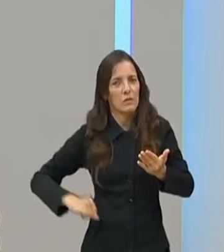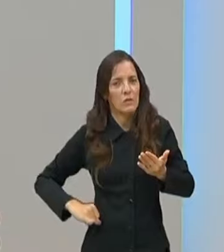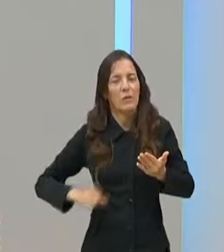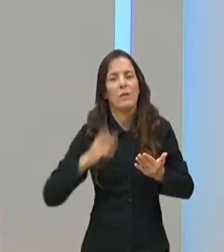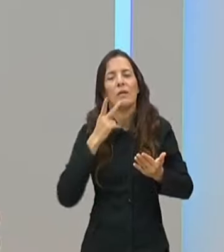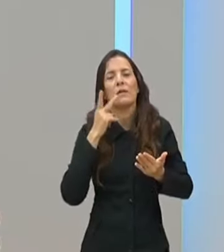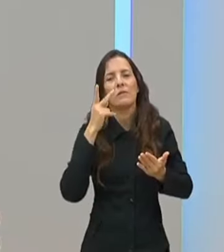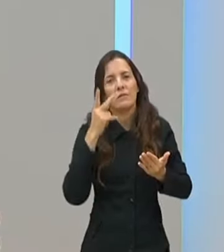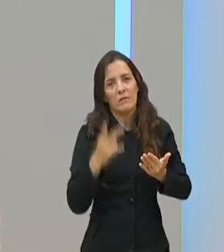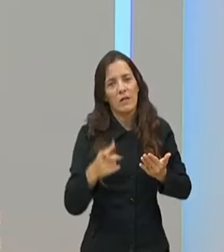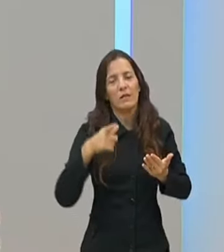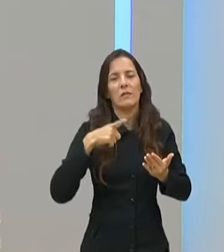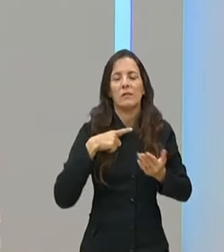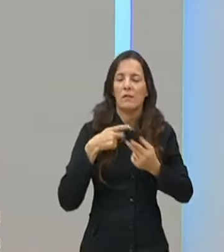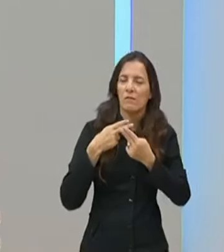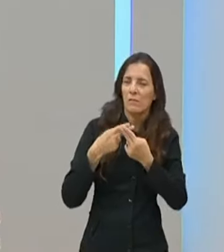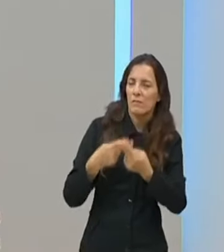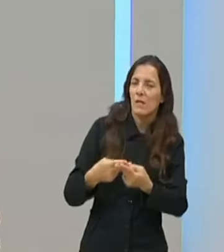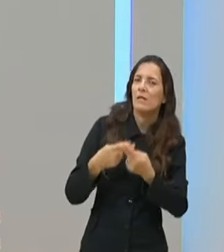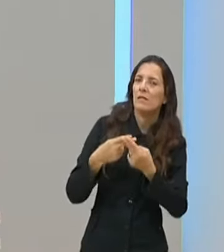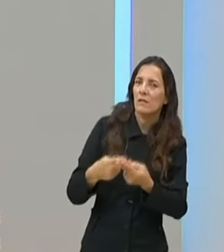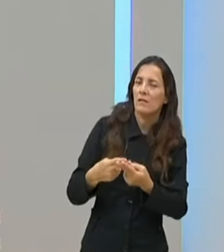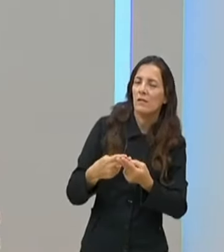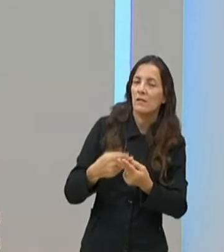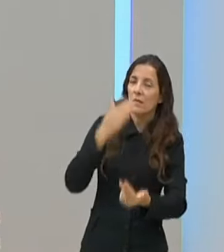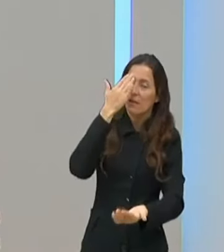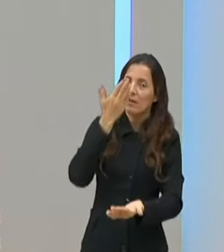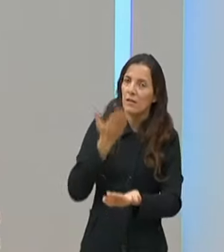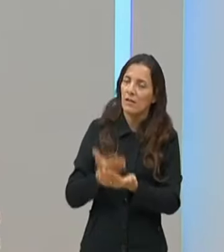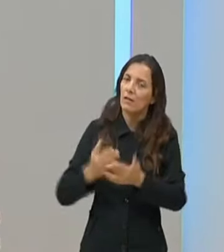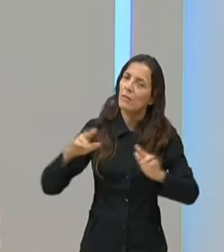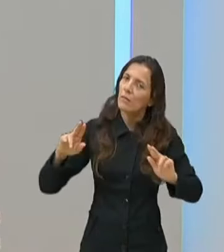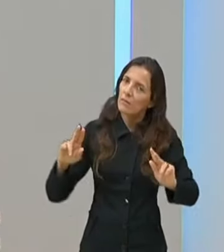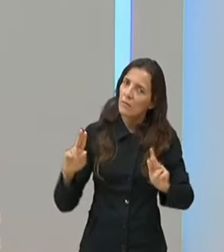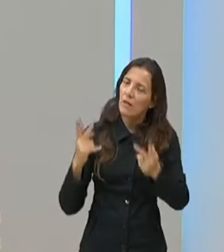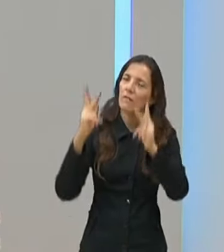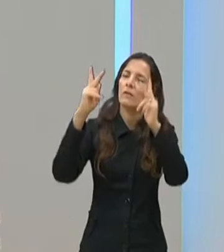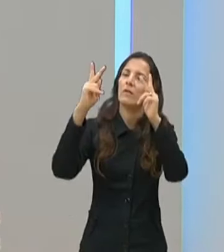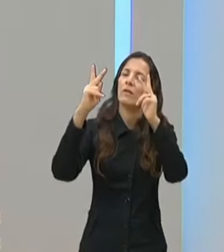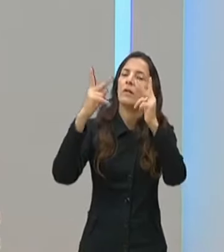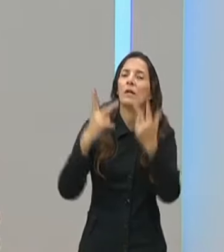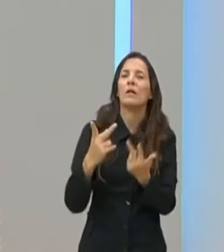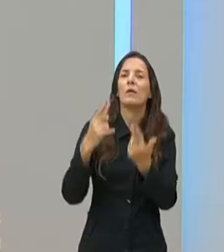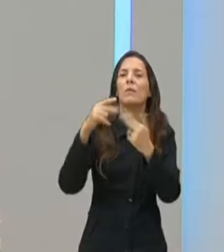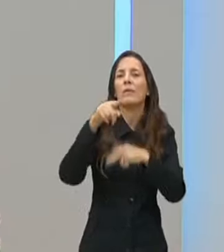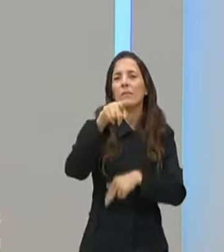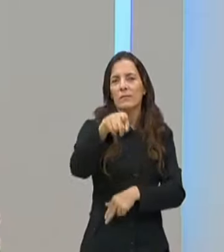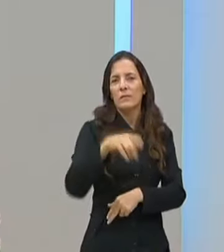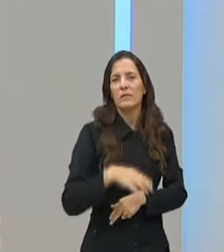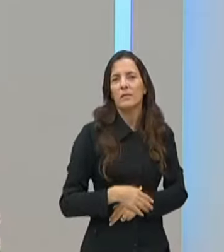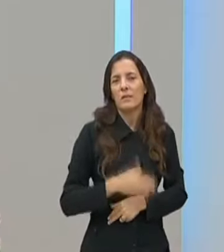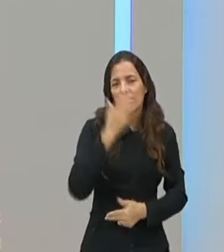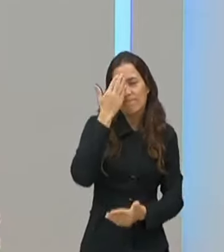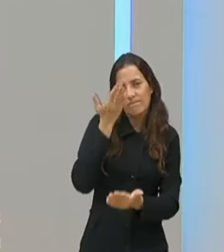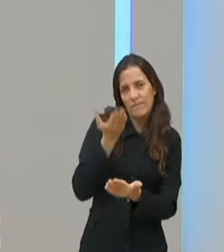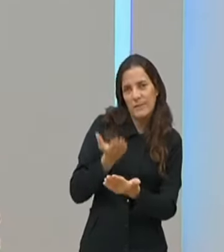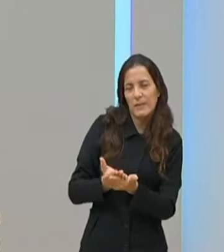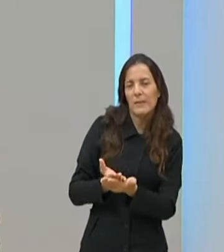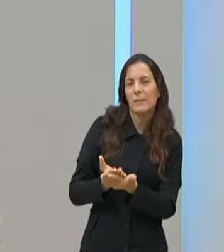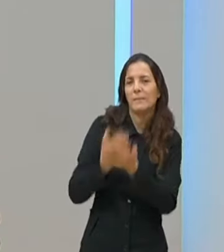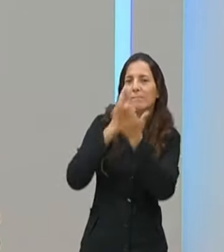que passamos, perseverando diante dele, perseverando nos seus caminhos,